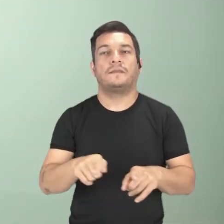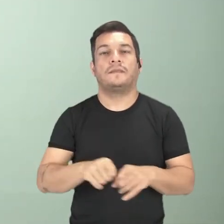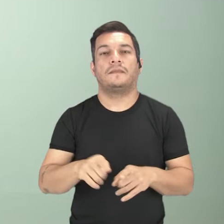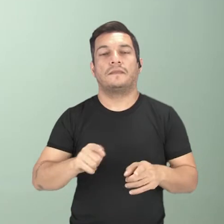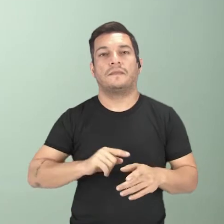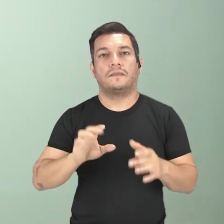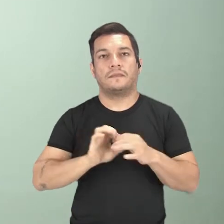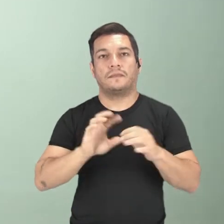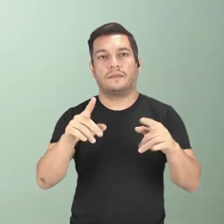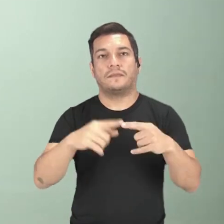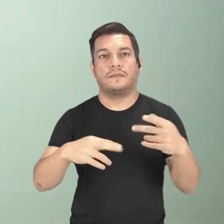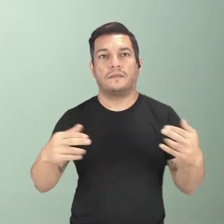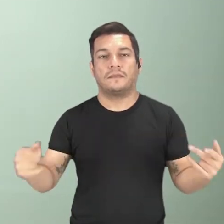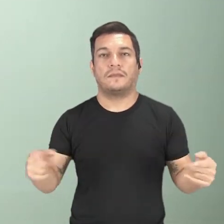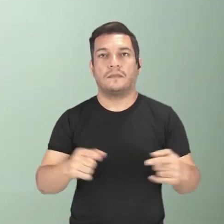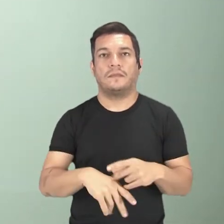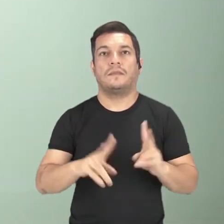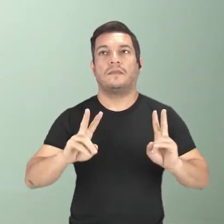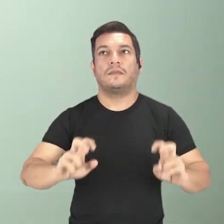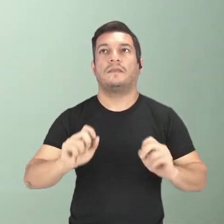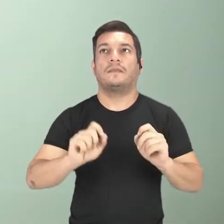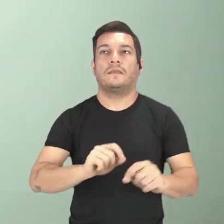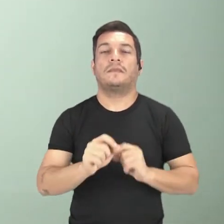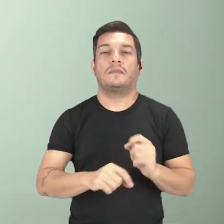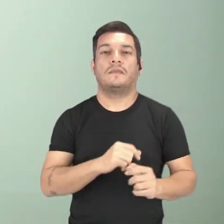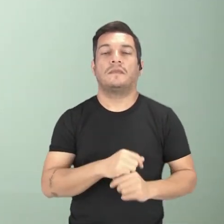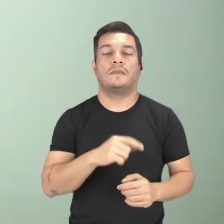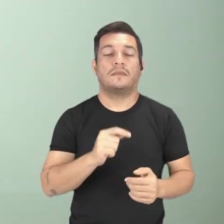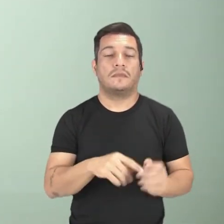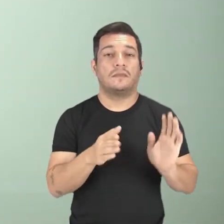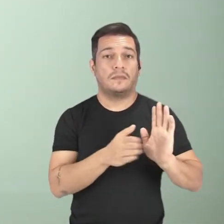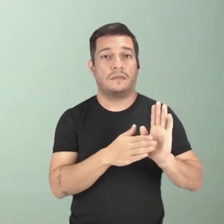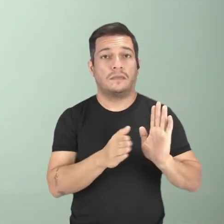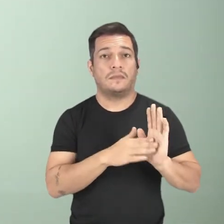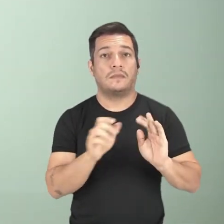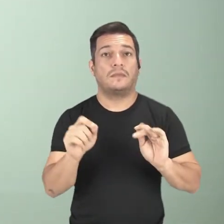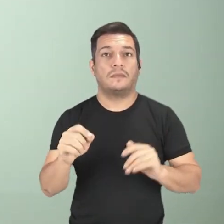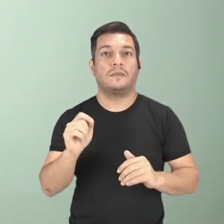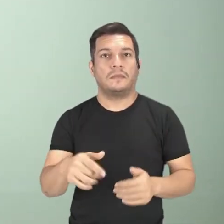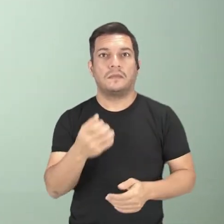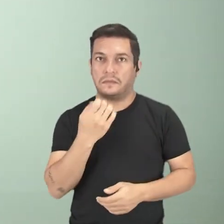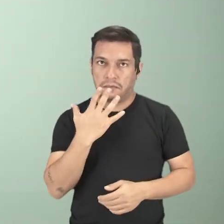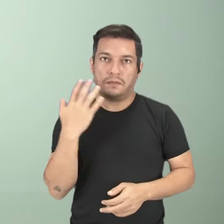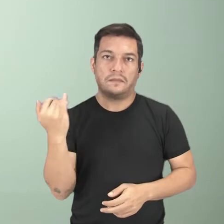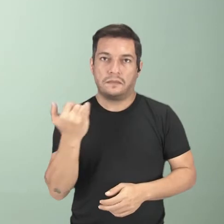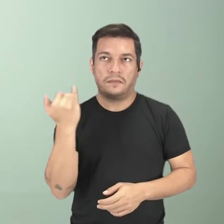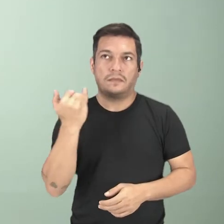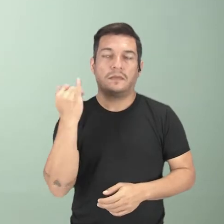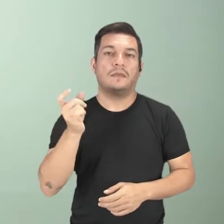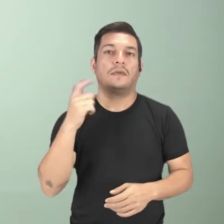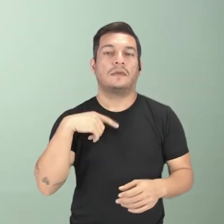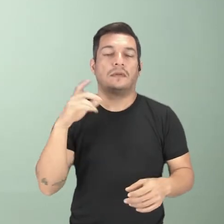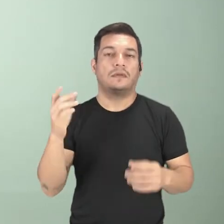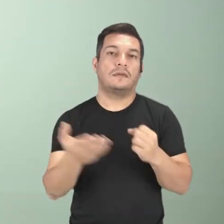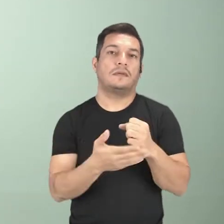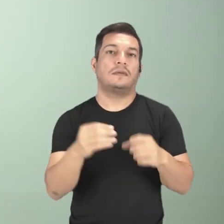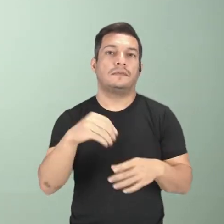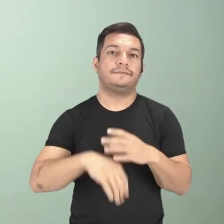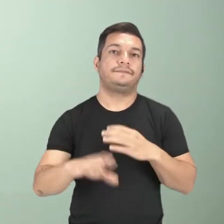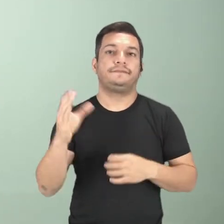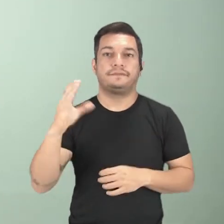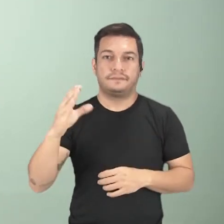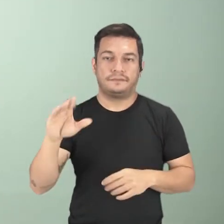deixado de material, perceberam que aquilo que ele estava propondo era revolucionário em termos da ciência,